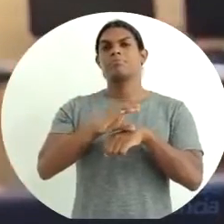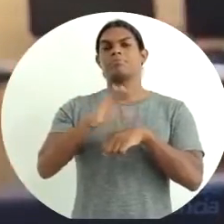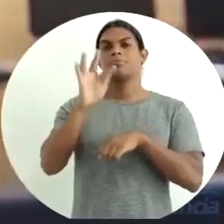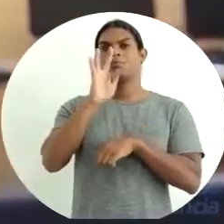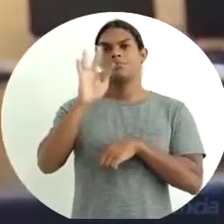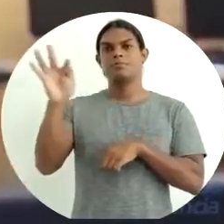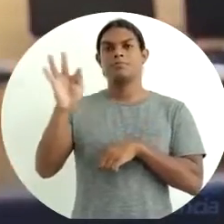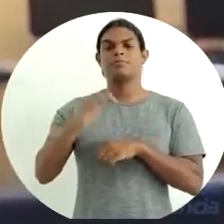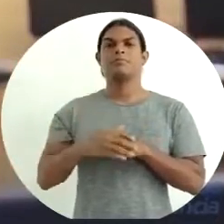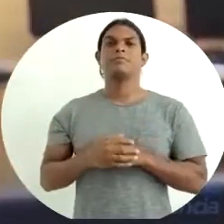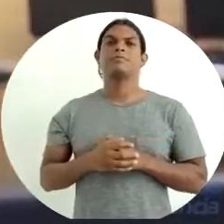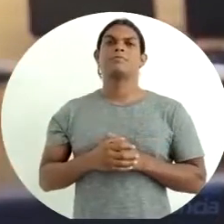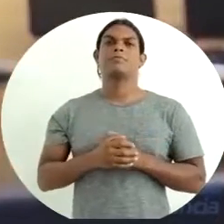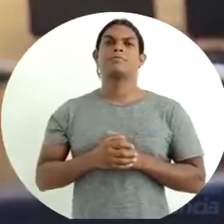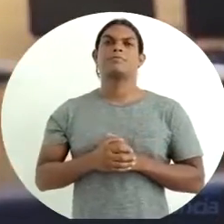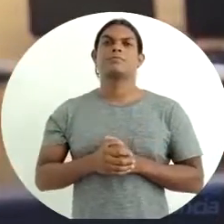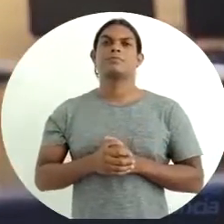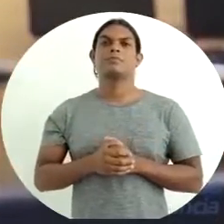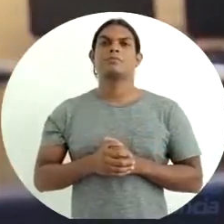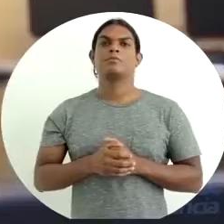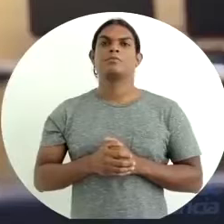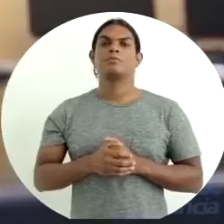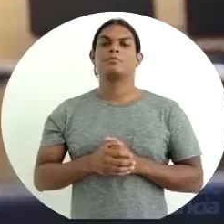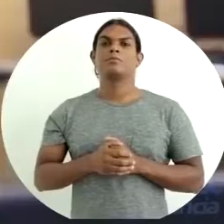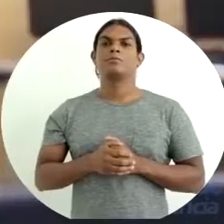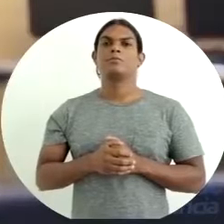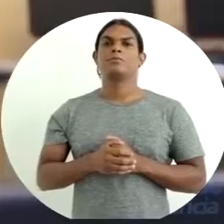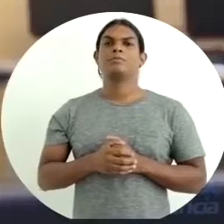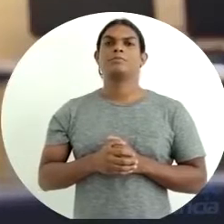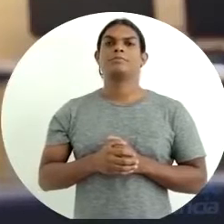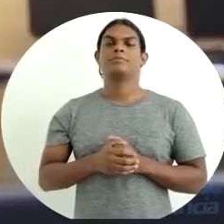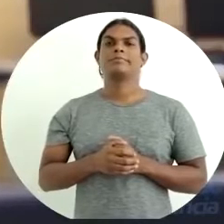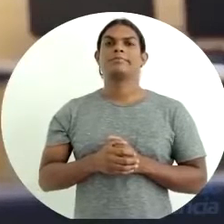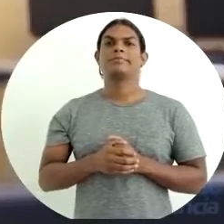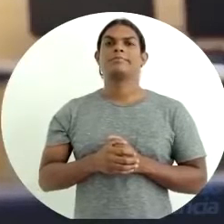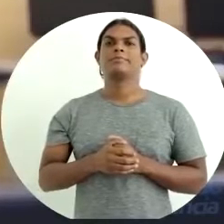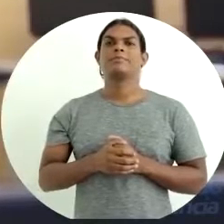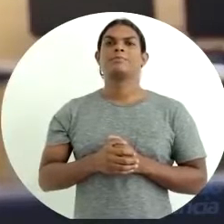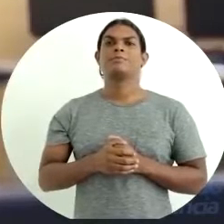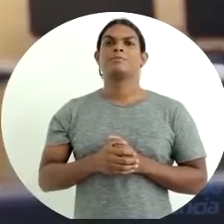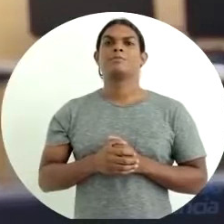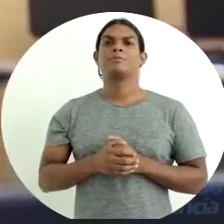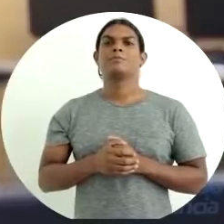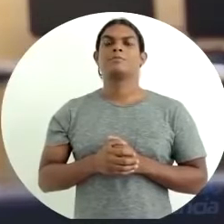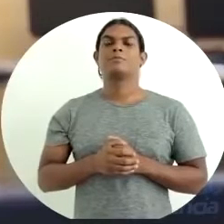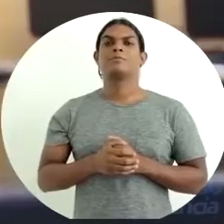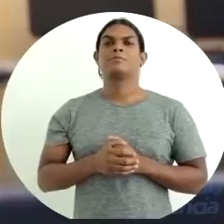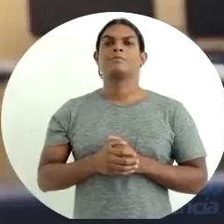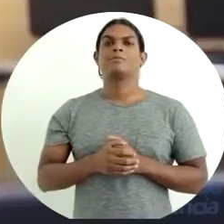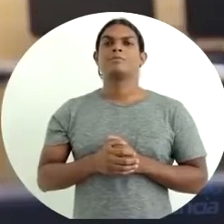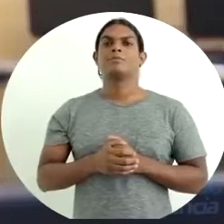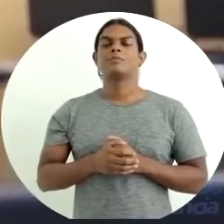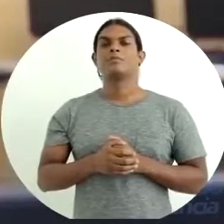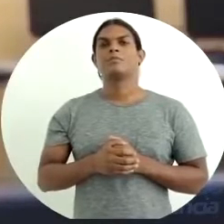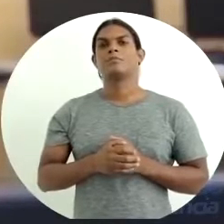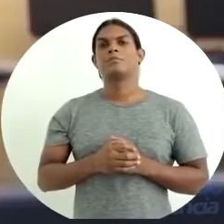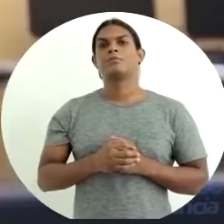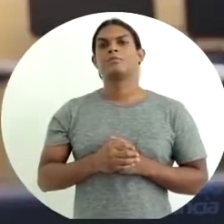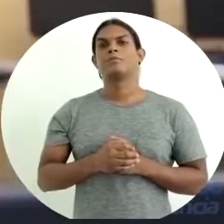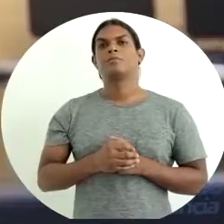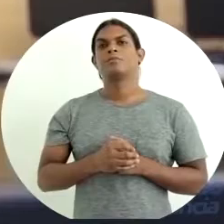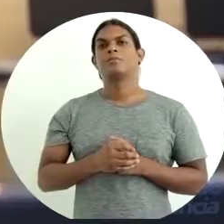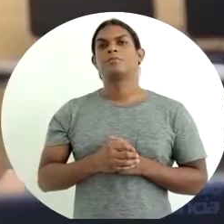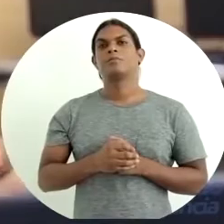empregador, sem excluir a indenização, é o que está obrigado para incorrer no dolo, na culpa.